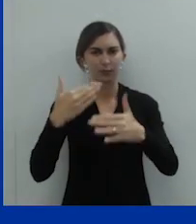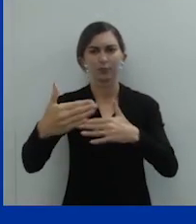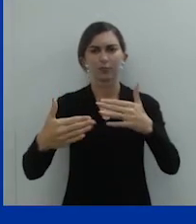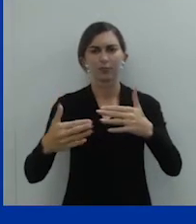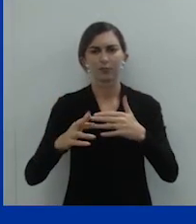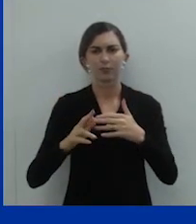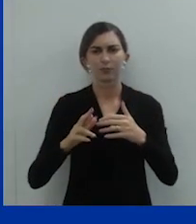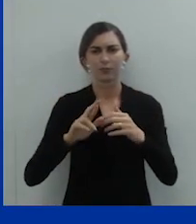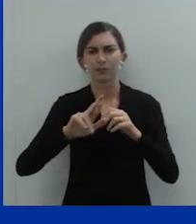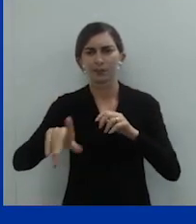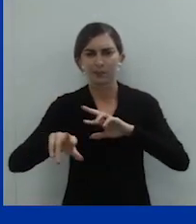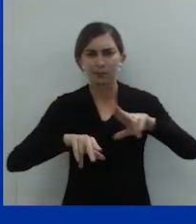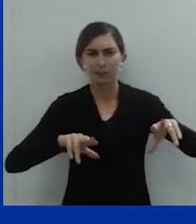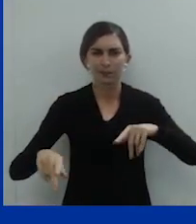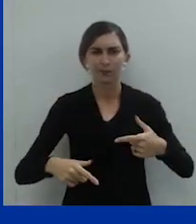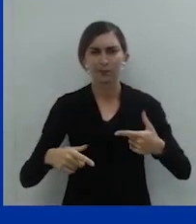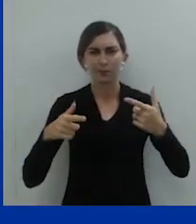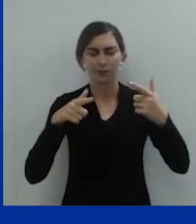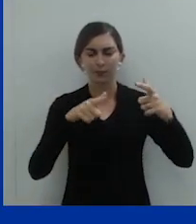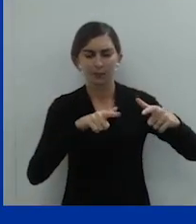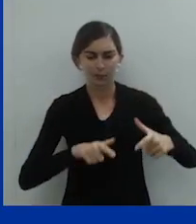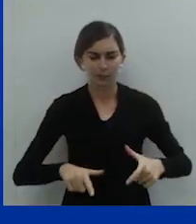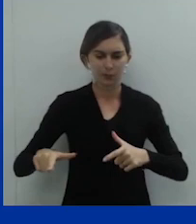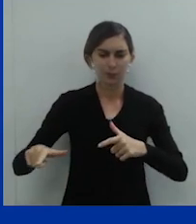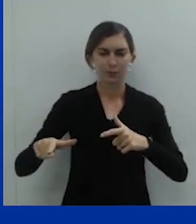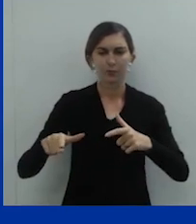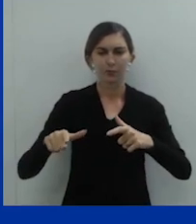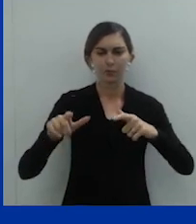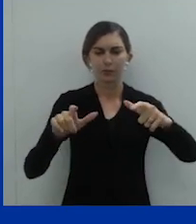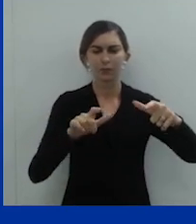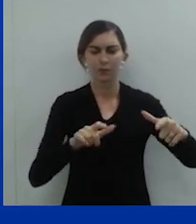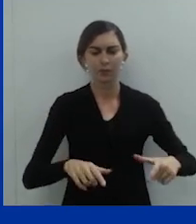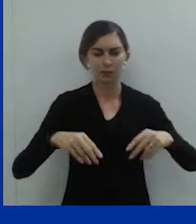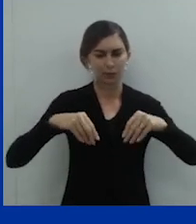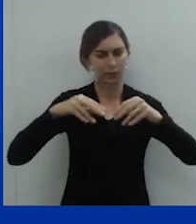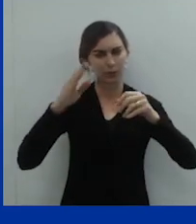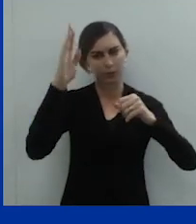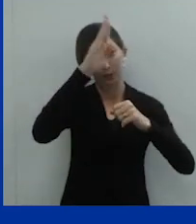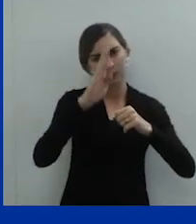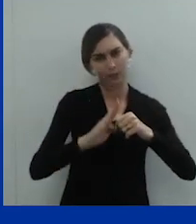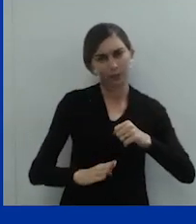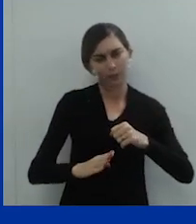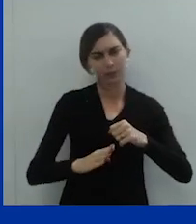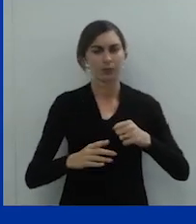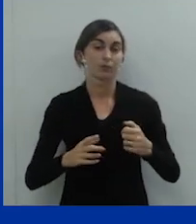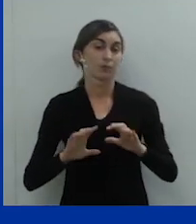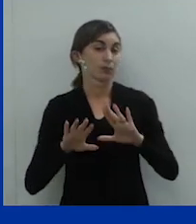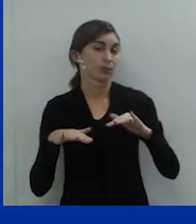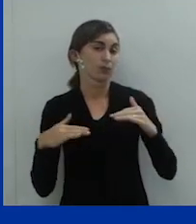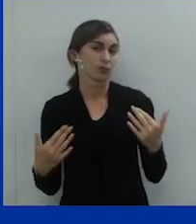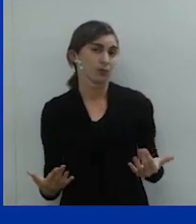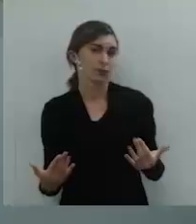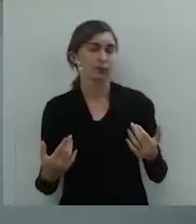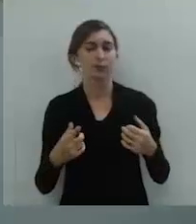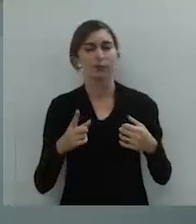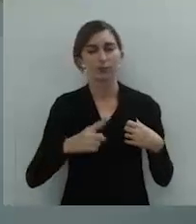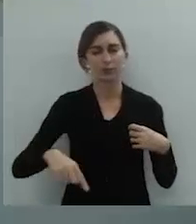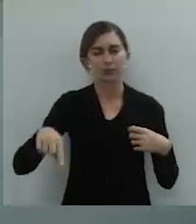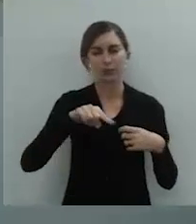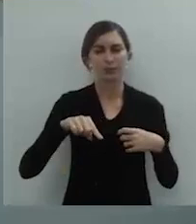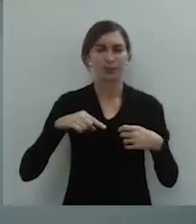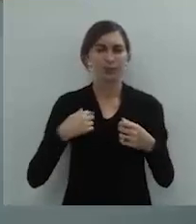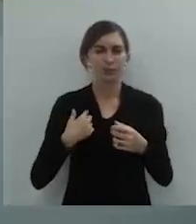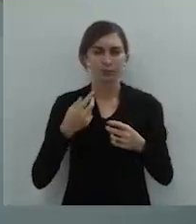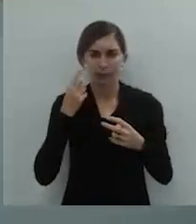Processos e estereótipos da formação territorial do Brasil. Ou seja, nós